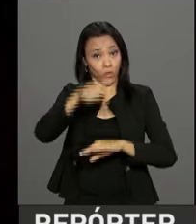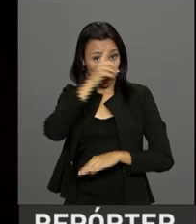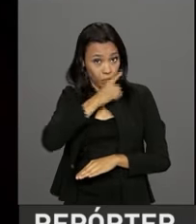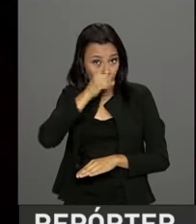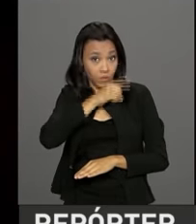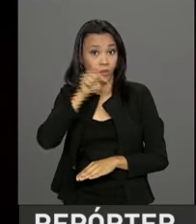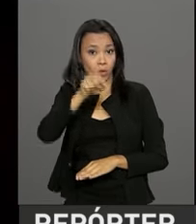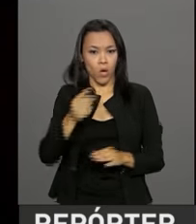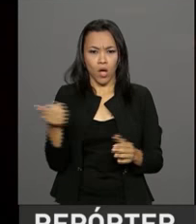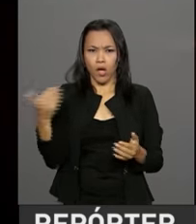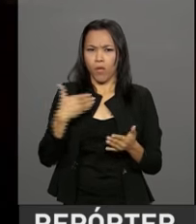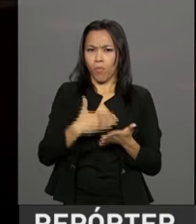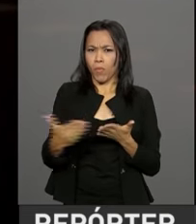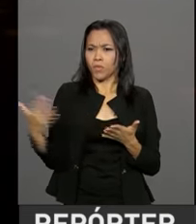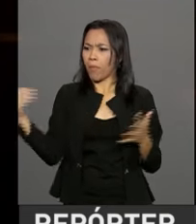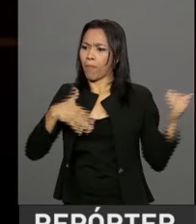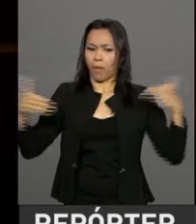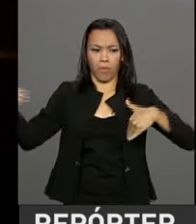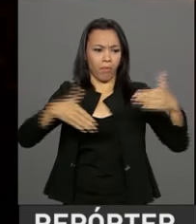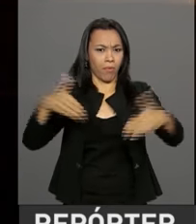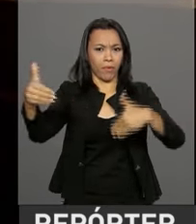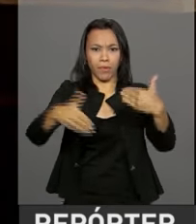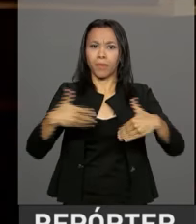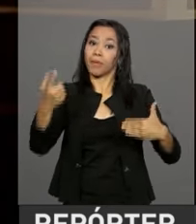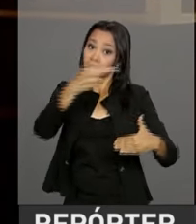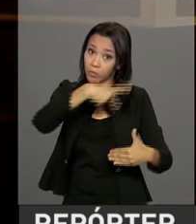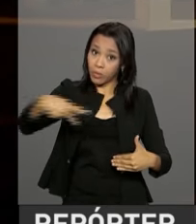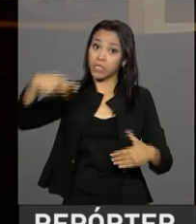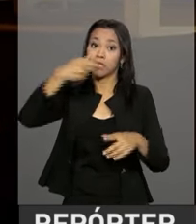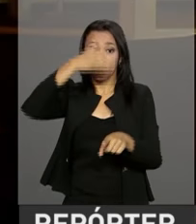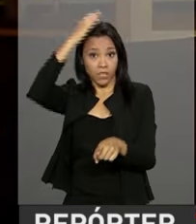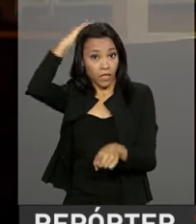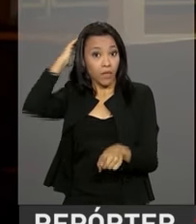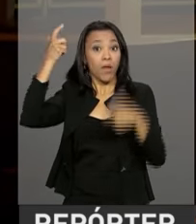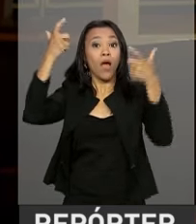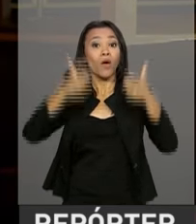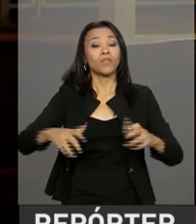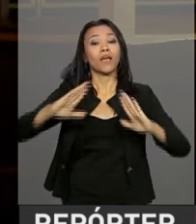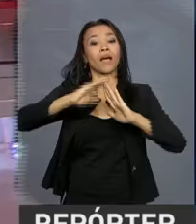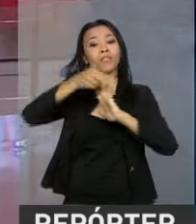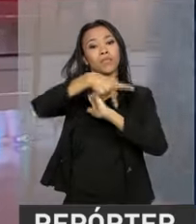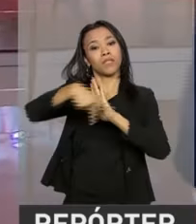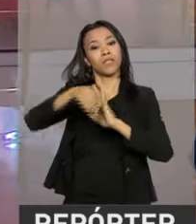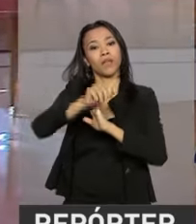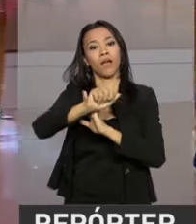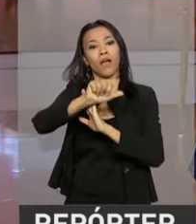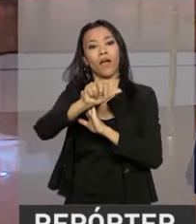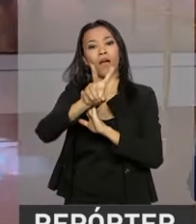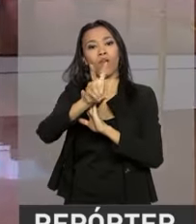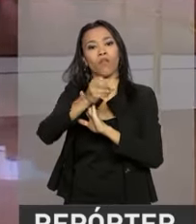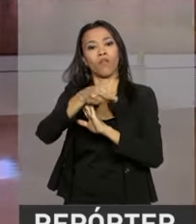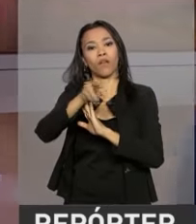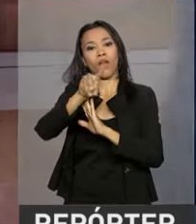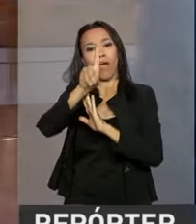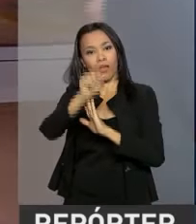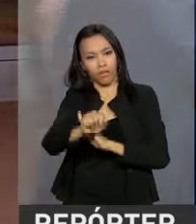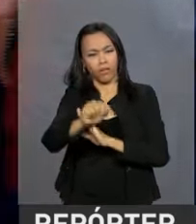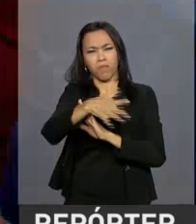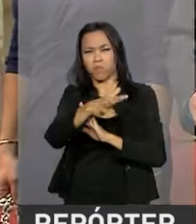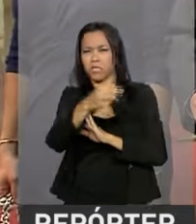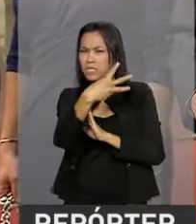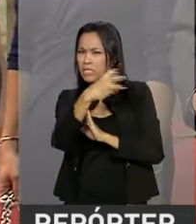o movimento começou com a chegada dos convidados do presidente Michel Temer ao Palácio da Alvorada. Foram cerca de 300